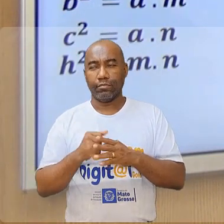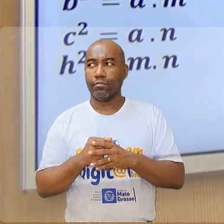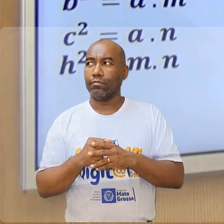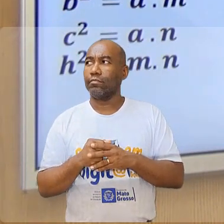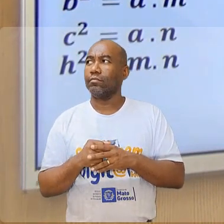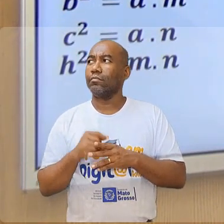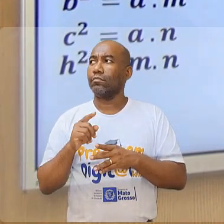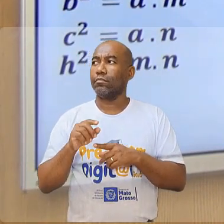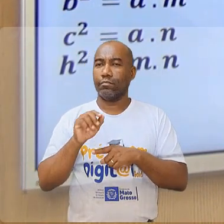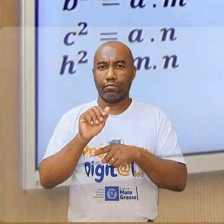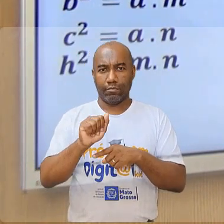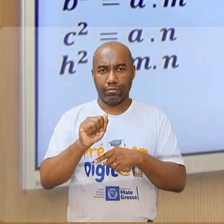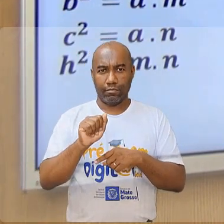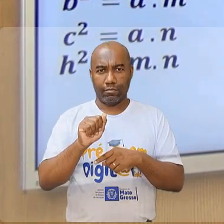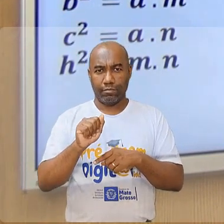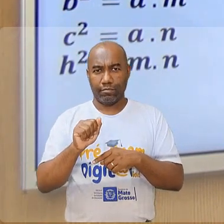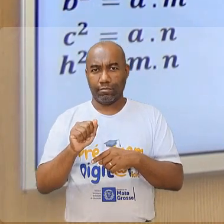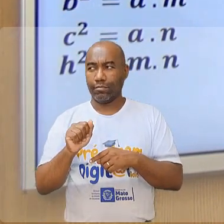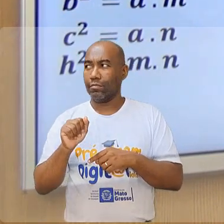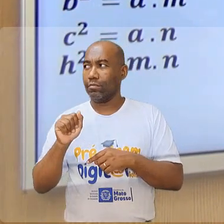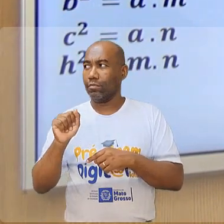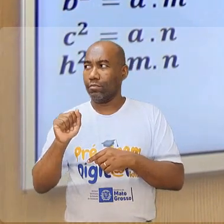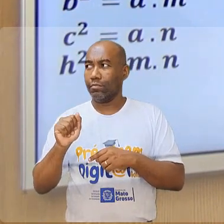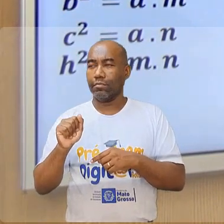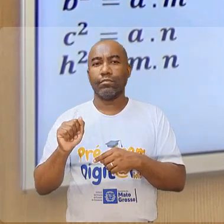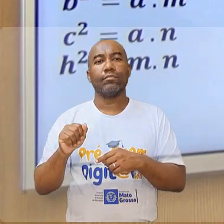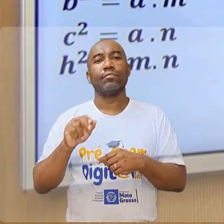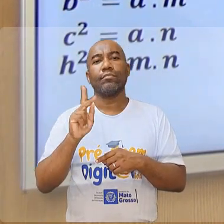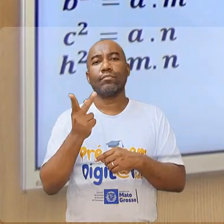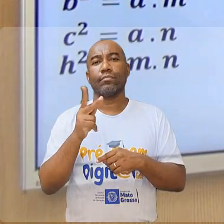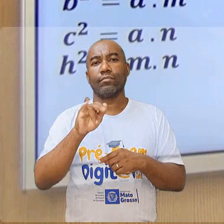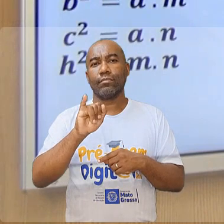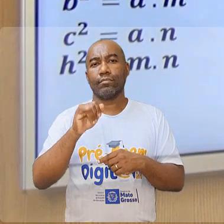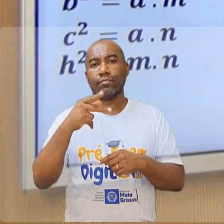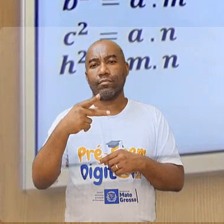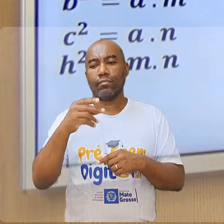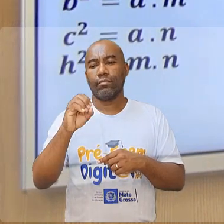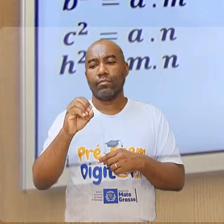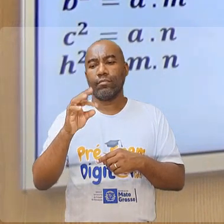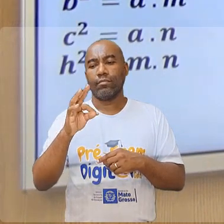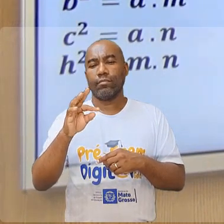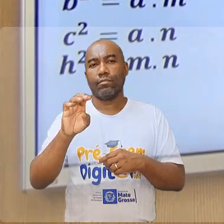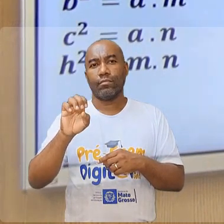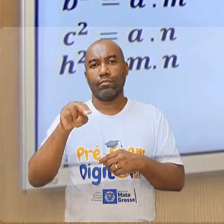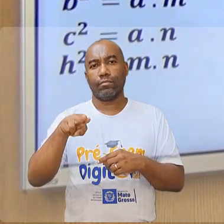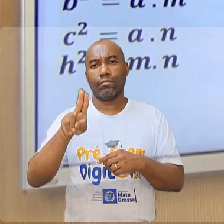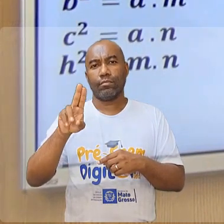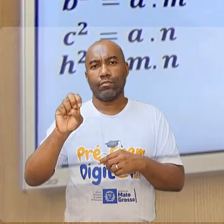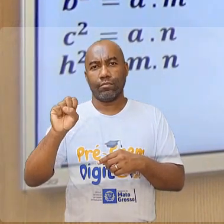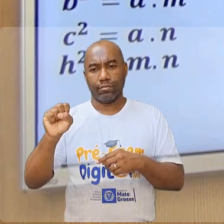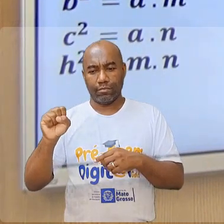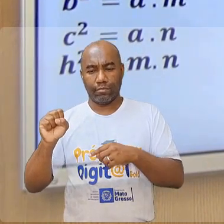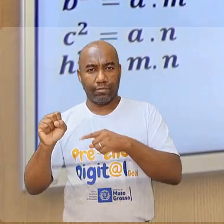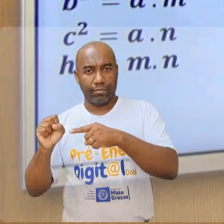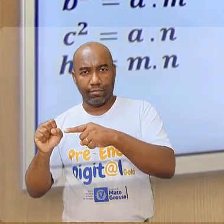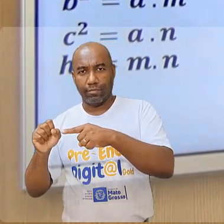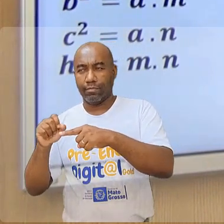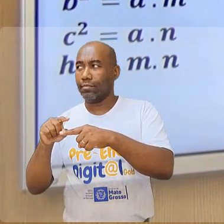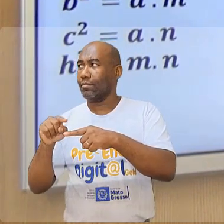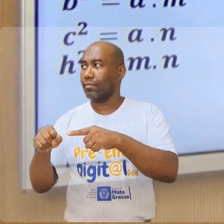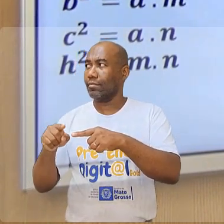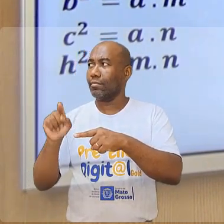então eu vou pegar o agora só que o ar é hipotenusa do triângulo grande então aqui vou vir no triângulo